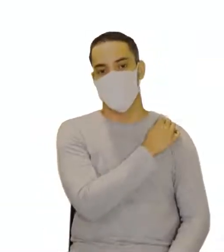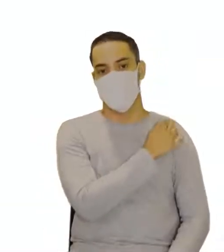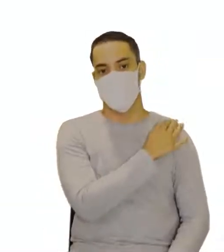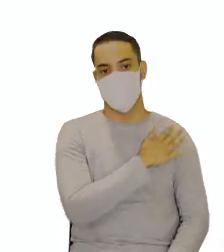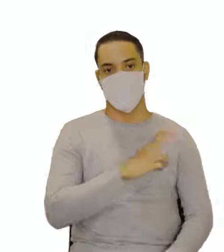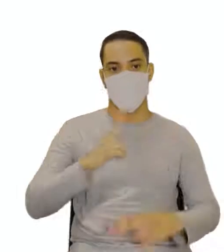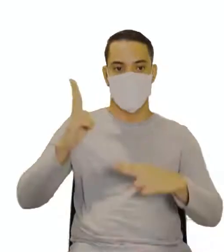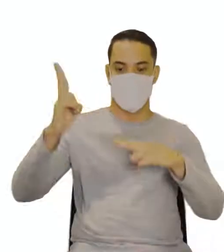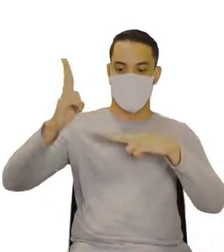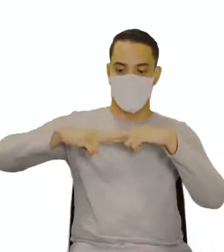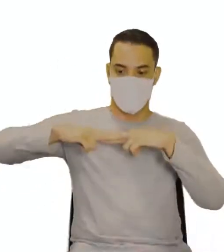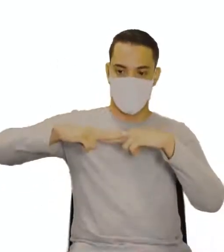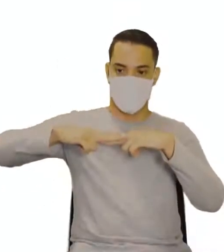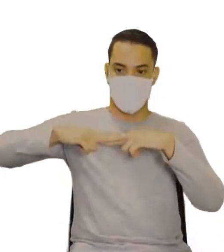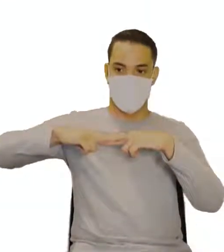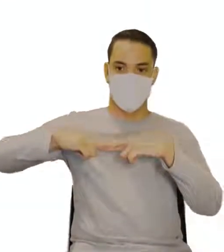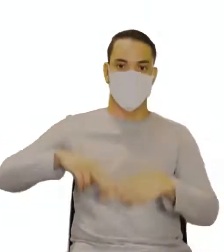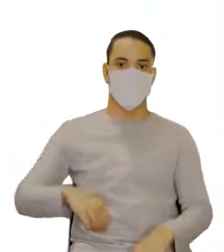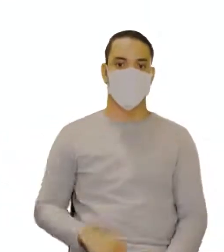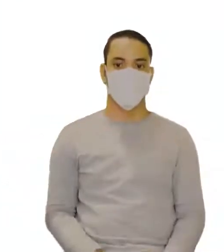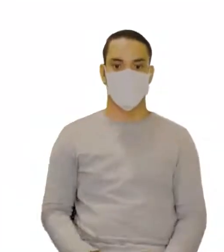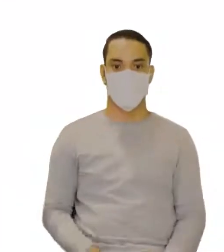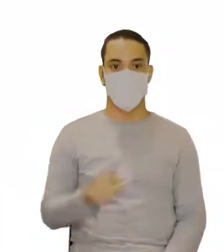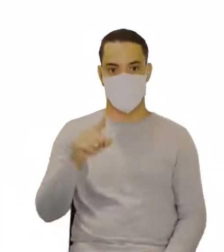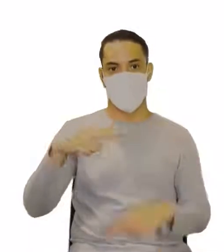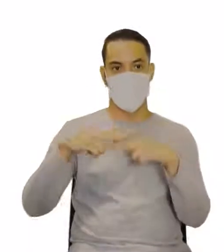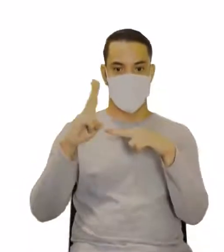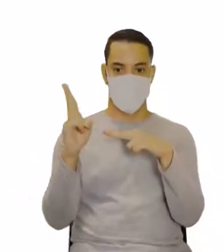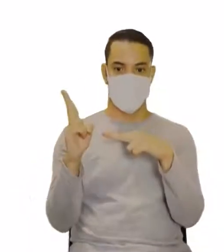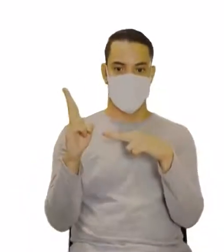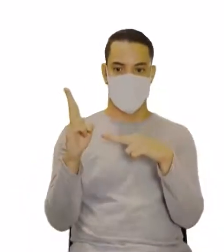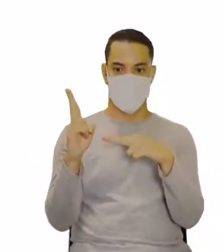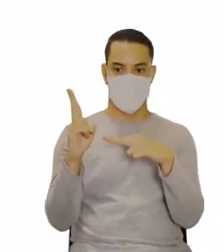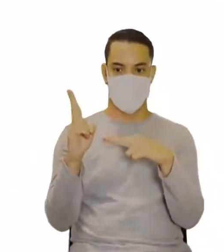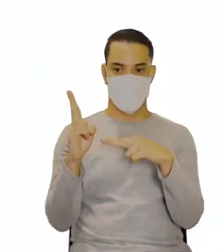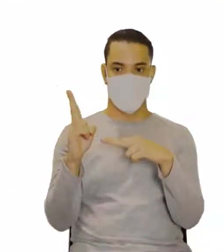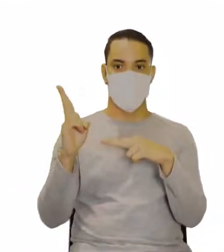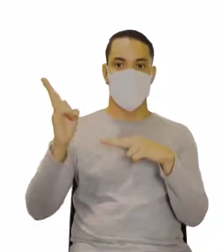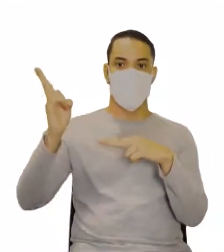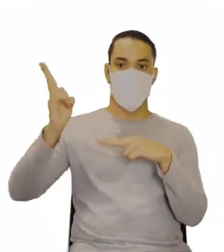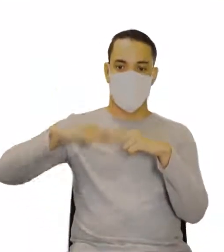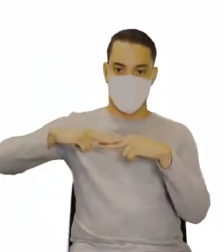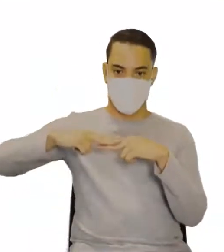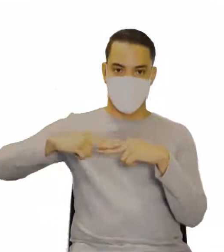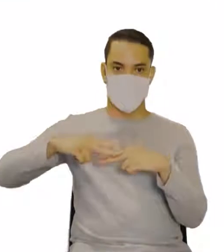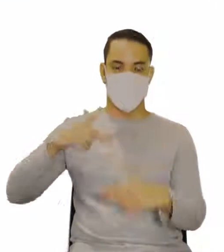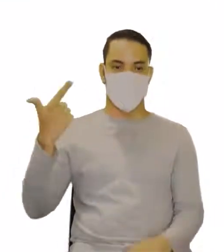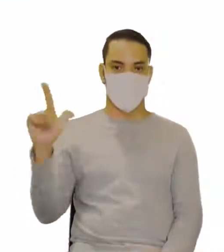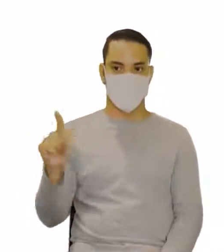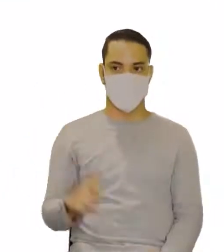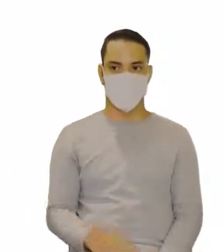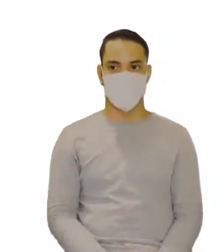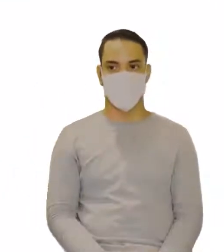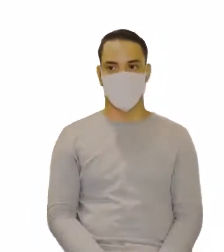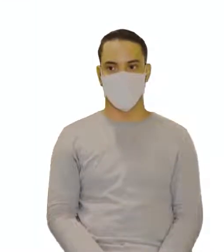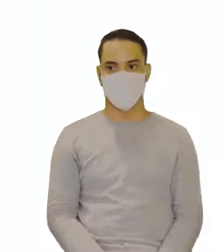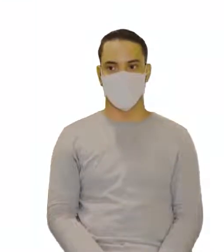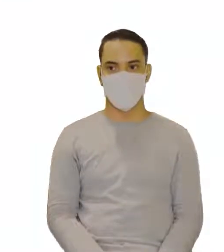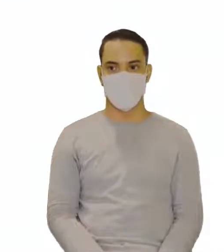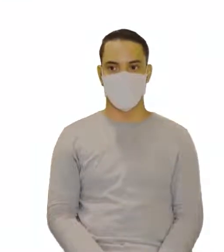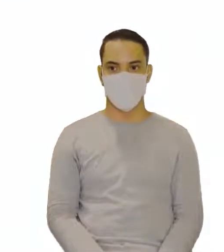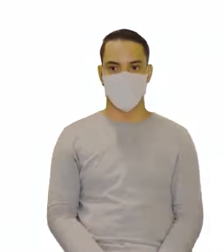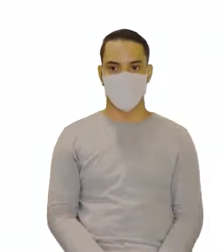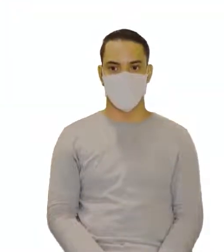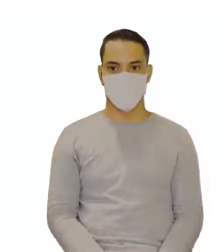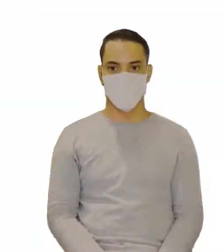Fechei a chave, certo? Aqui eu tenho aberta, tá bom? Achei a equação 1. Agora vamos fechar essa